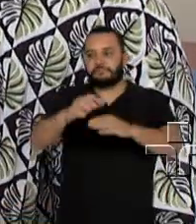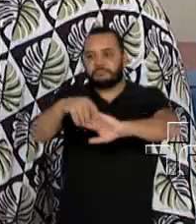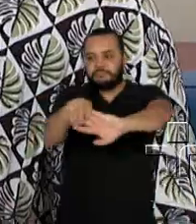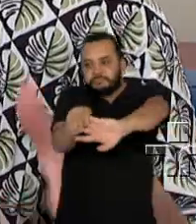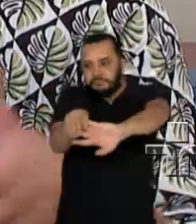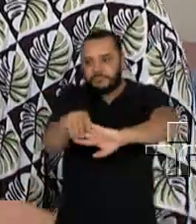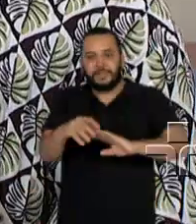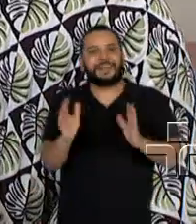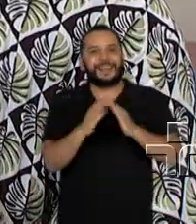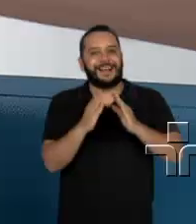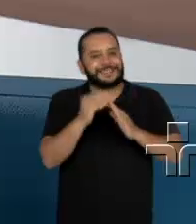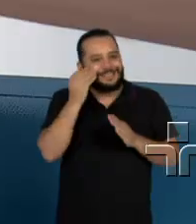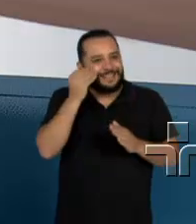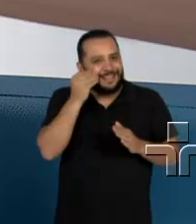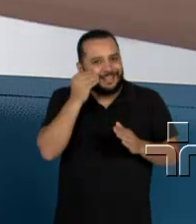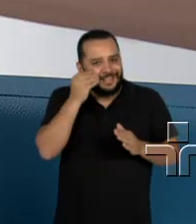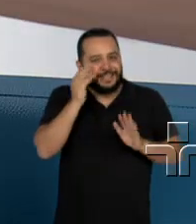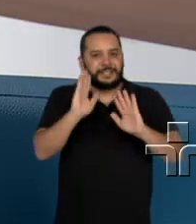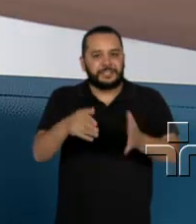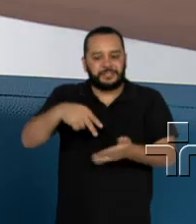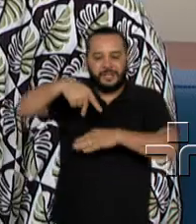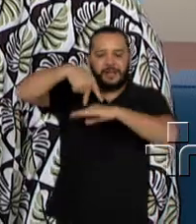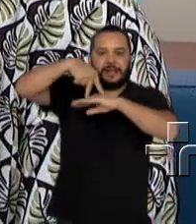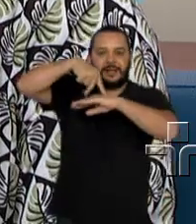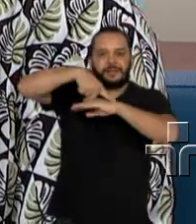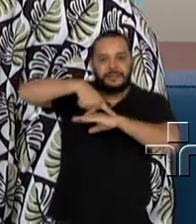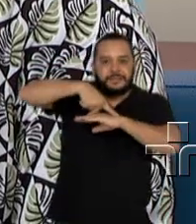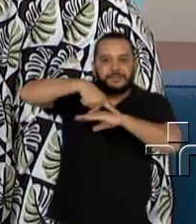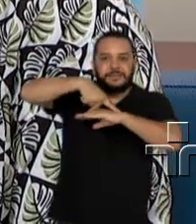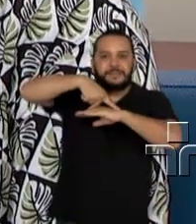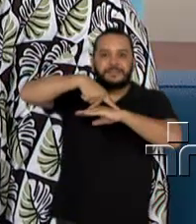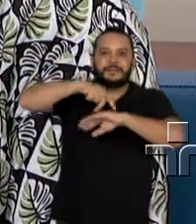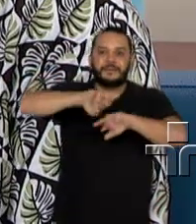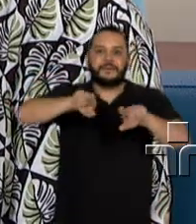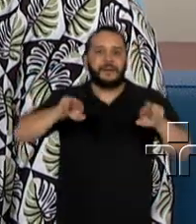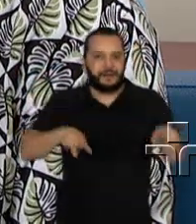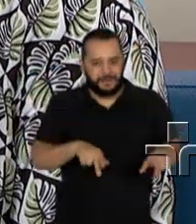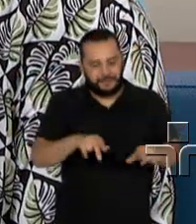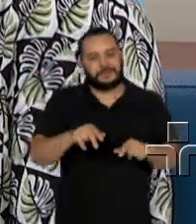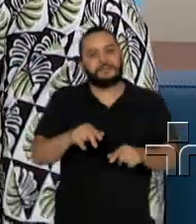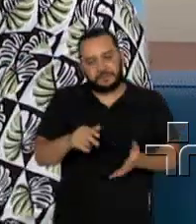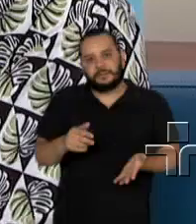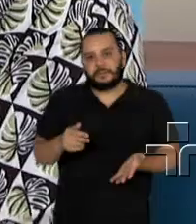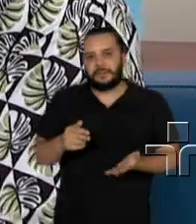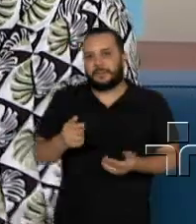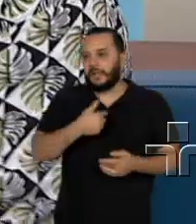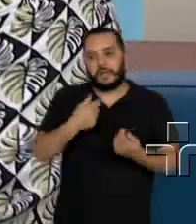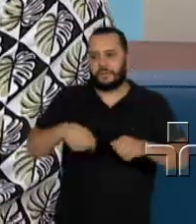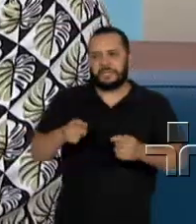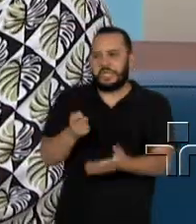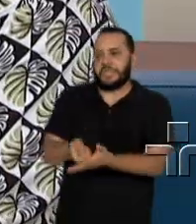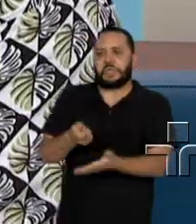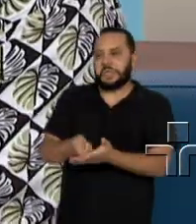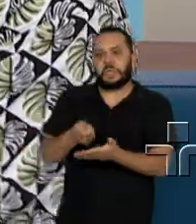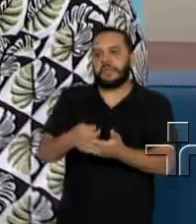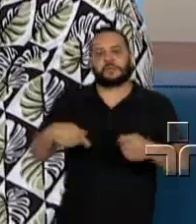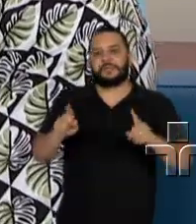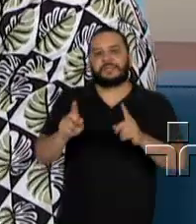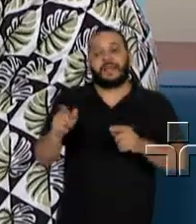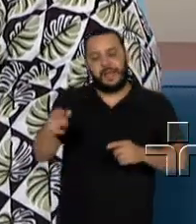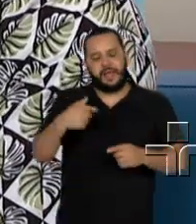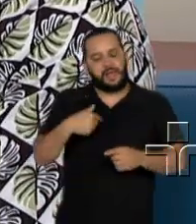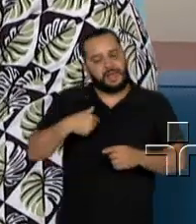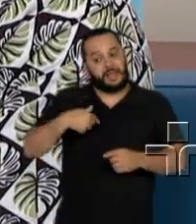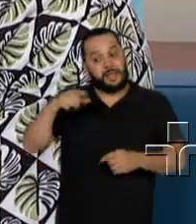tenta fazer exercícios e eu acho isso muito legal ela se cobra bastante não eu não preciso cobrar tanto quanto mais ela se